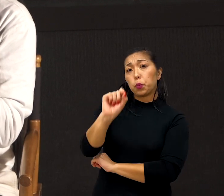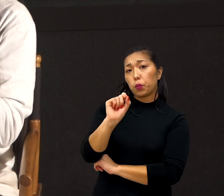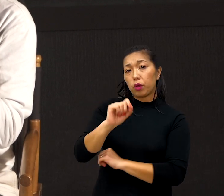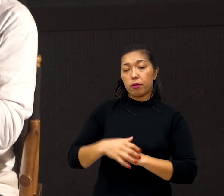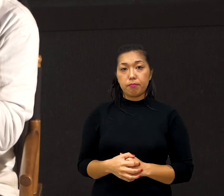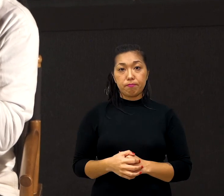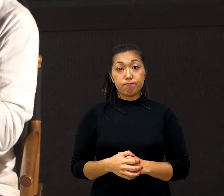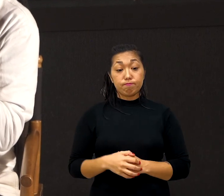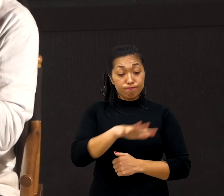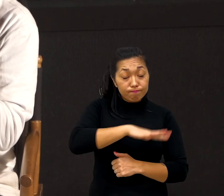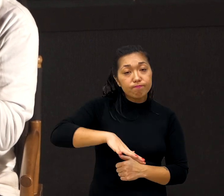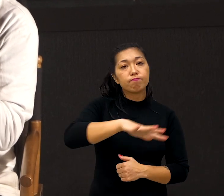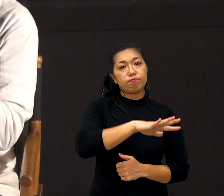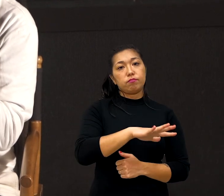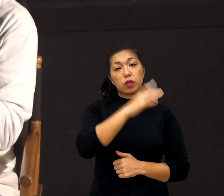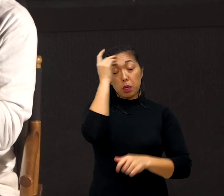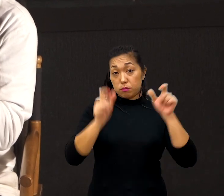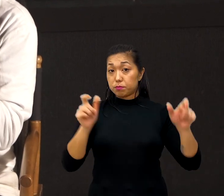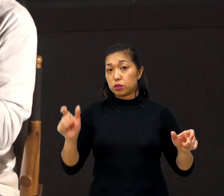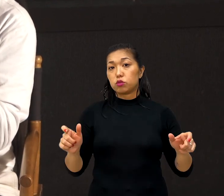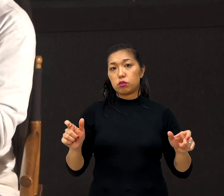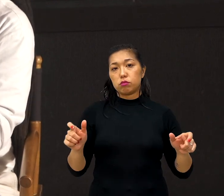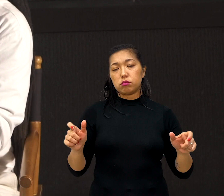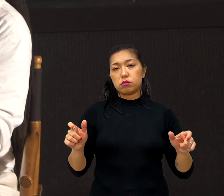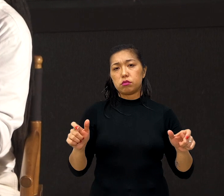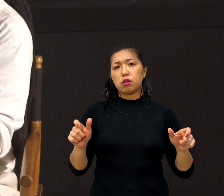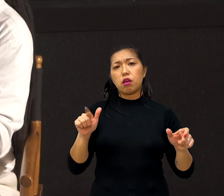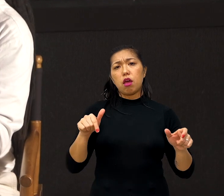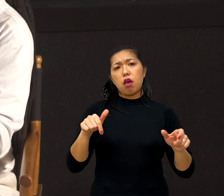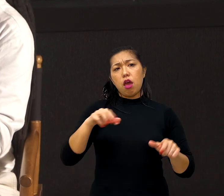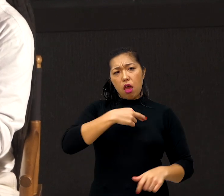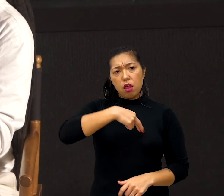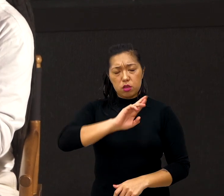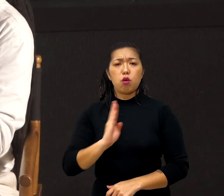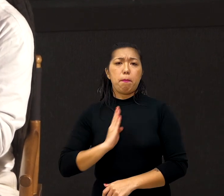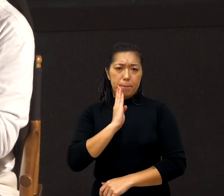que nessa região, inclusive, as pessoas são batistas, né?